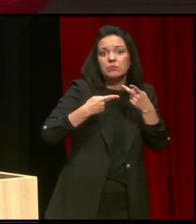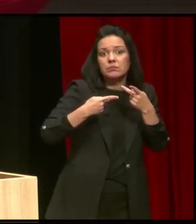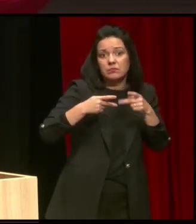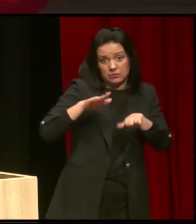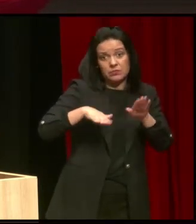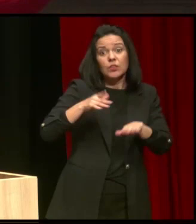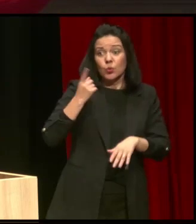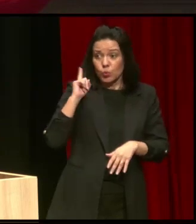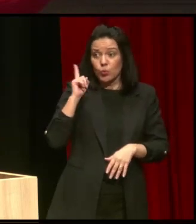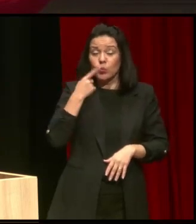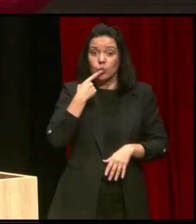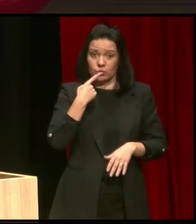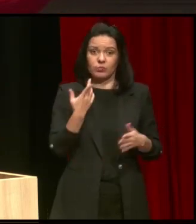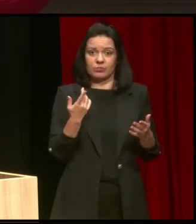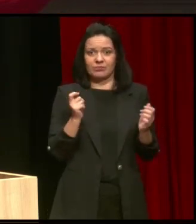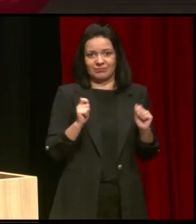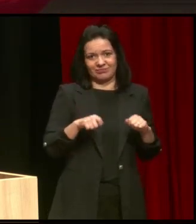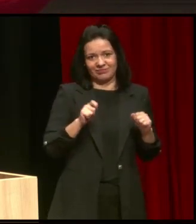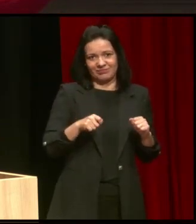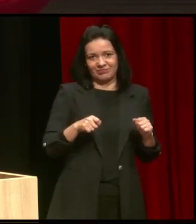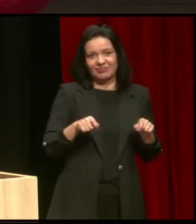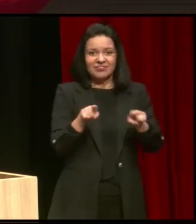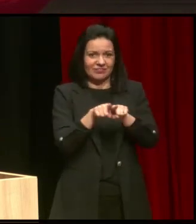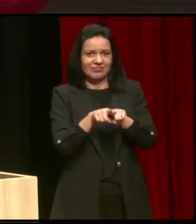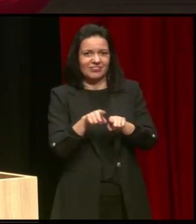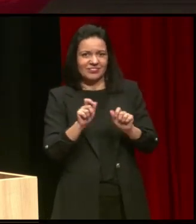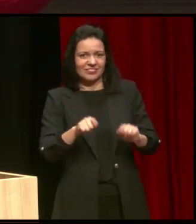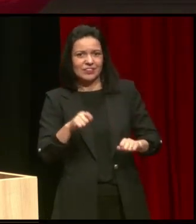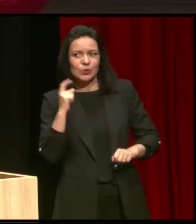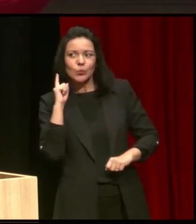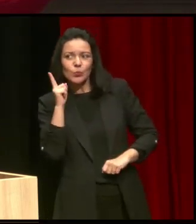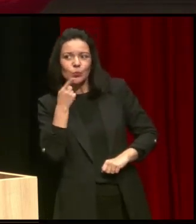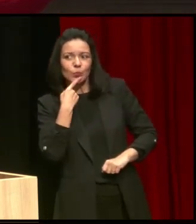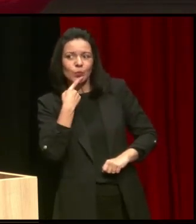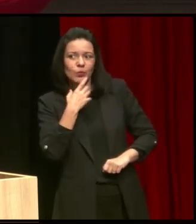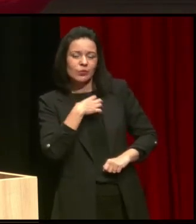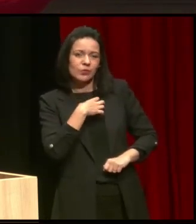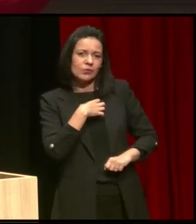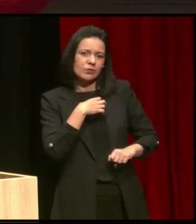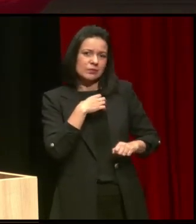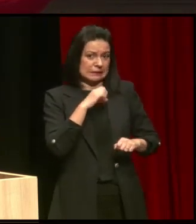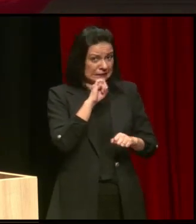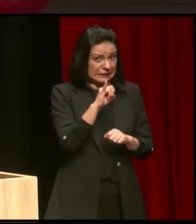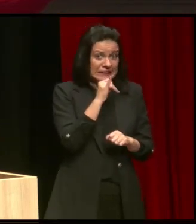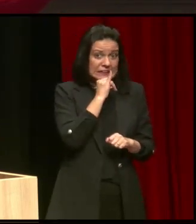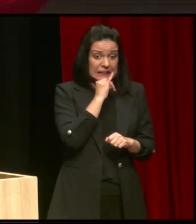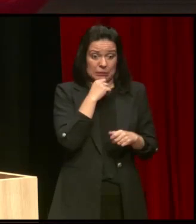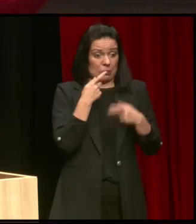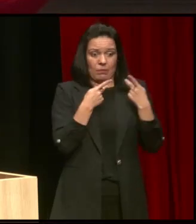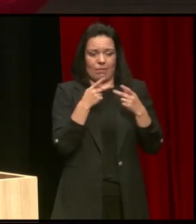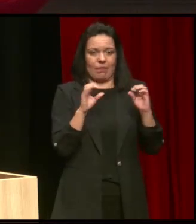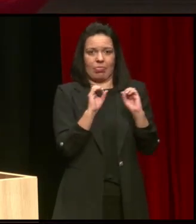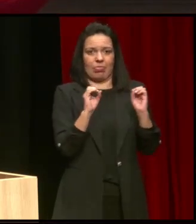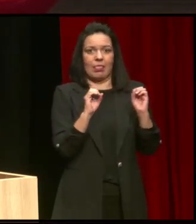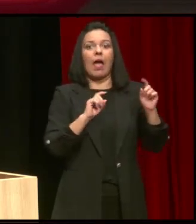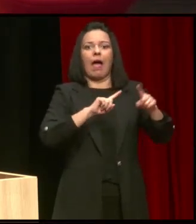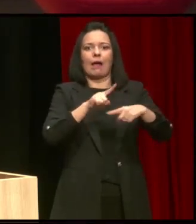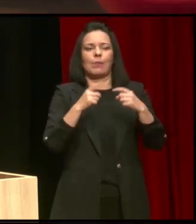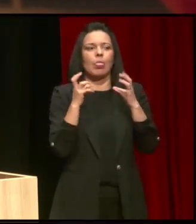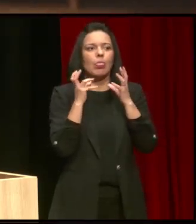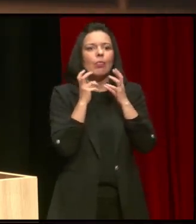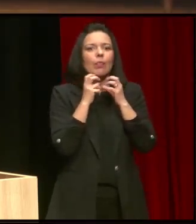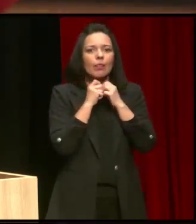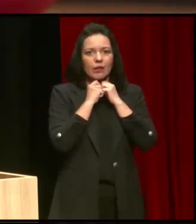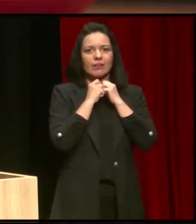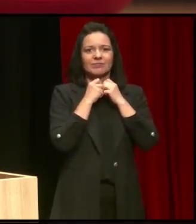os bichinhos aqui ficam trabalhando toda hora, mas o cara que não fala, a corda vocal atrofiou. Então esse rapaz,